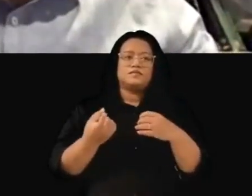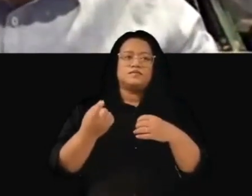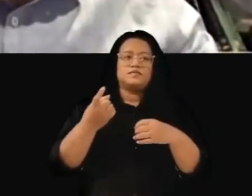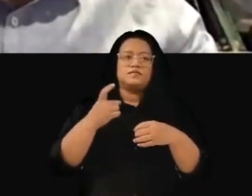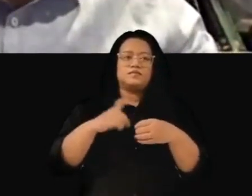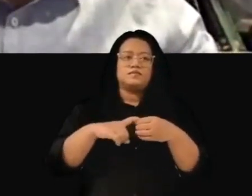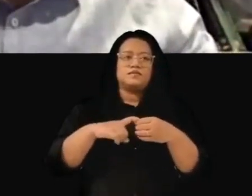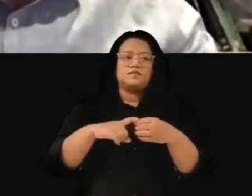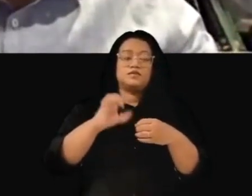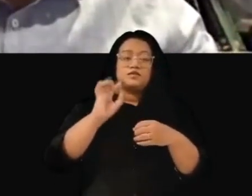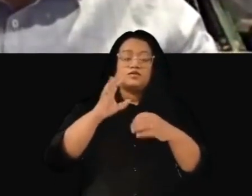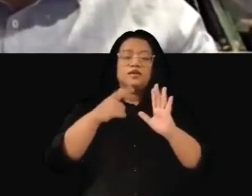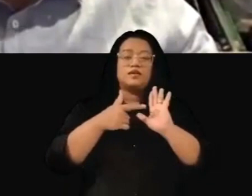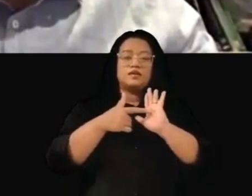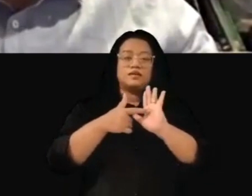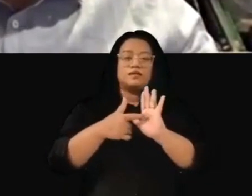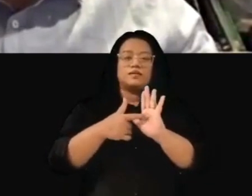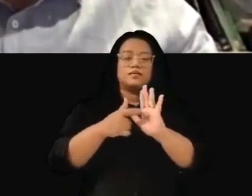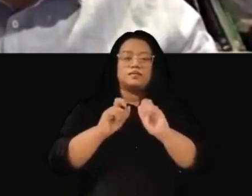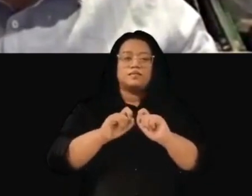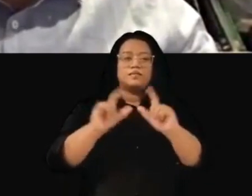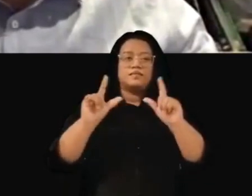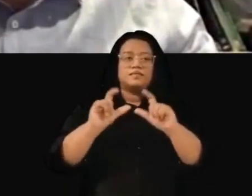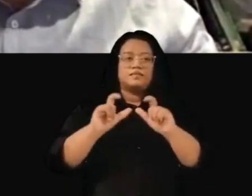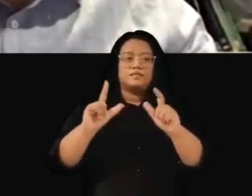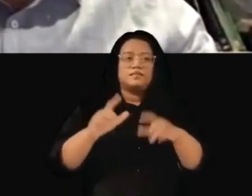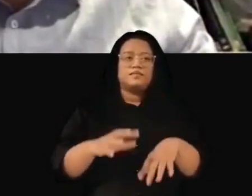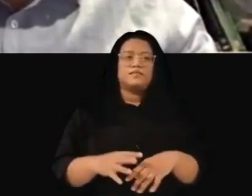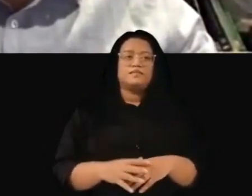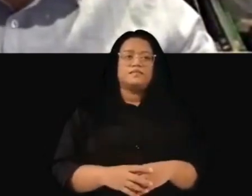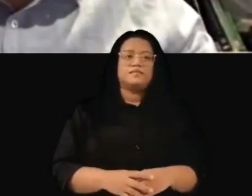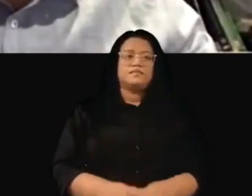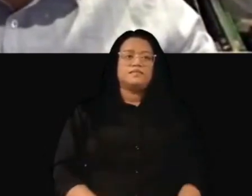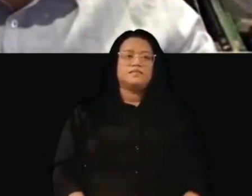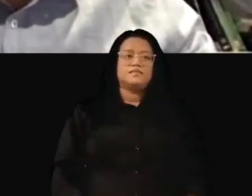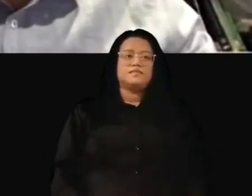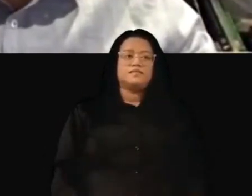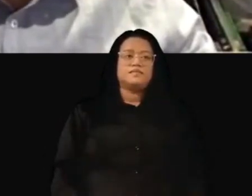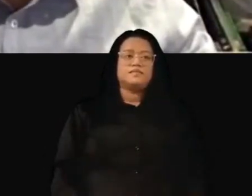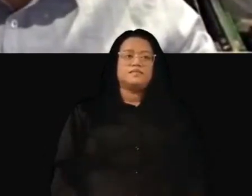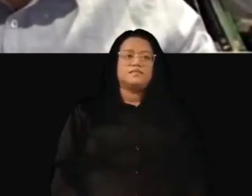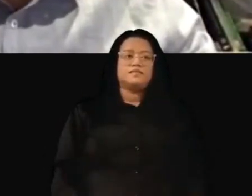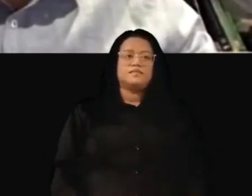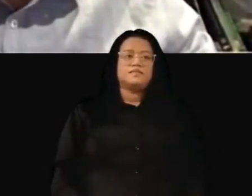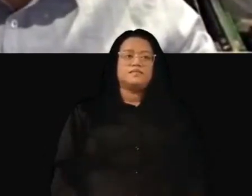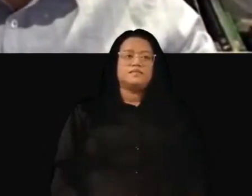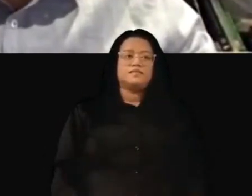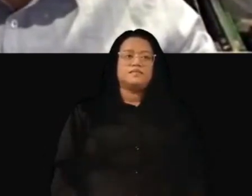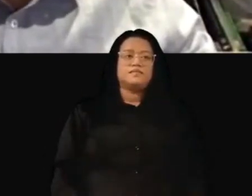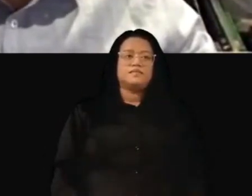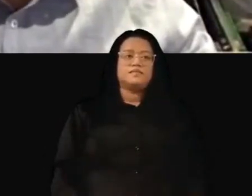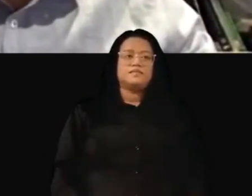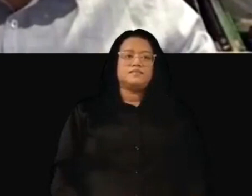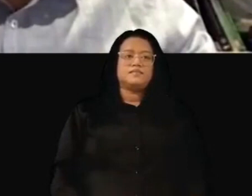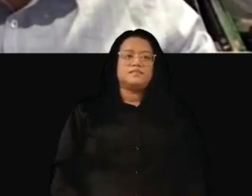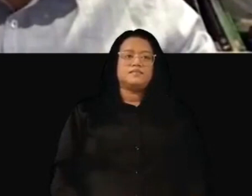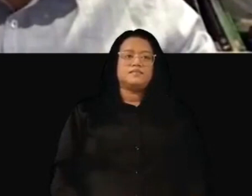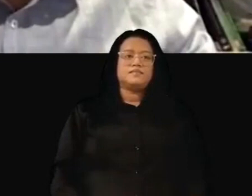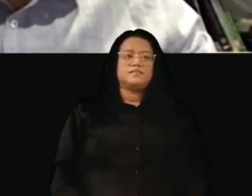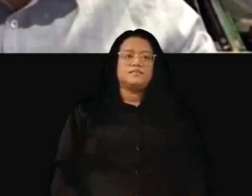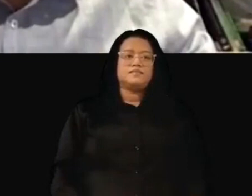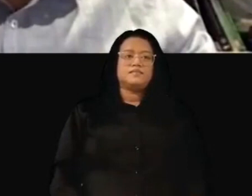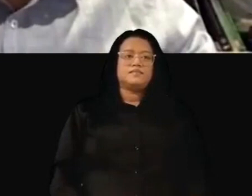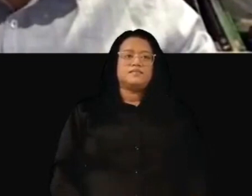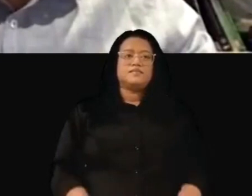eu só queria que deixa eu botar aqui tela cheia, se eu posso controlar a cada momento. O cursor do mouse abre uma aba e clica na